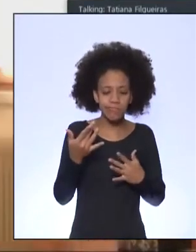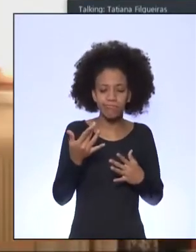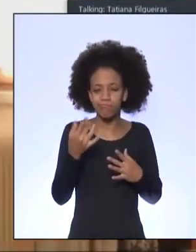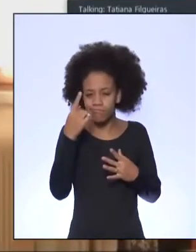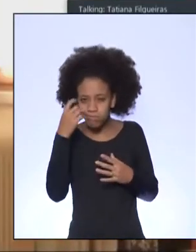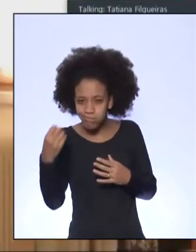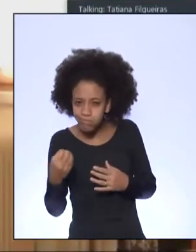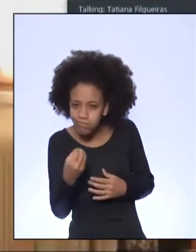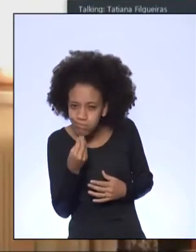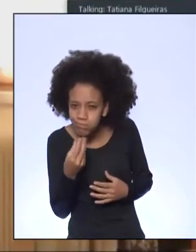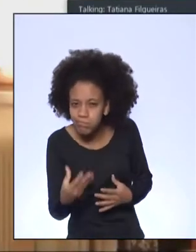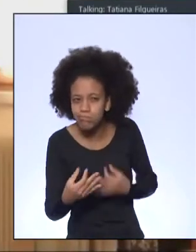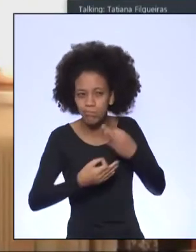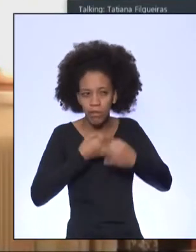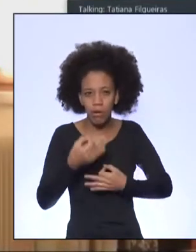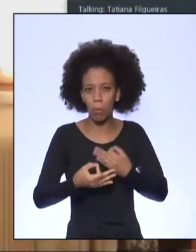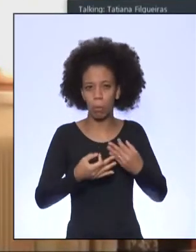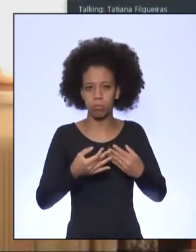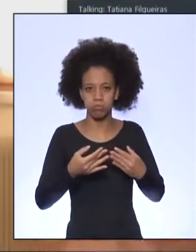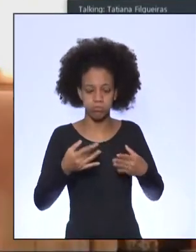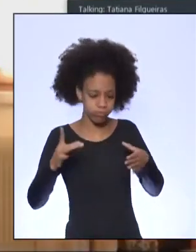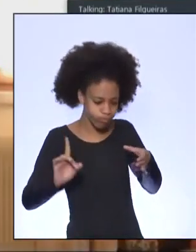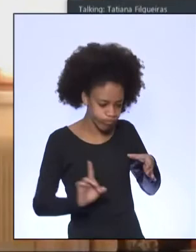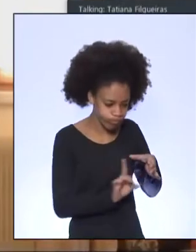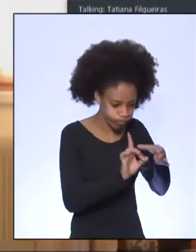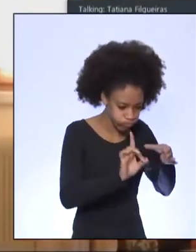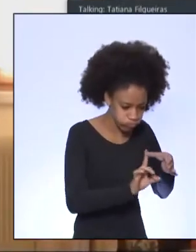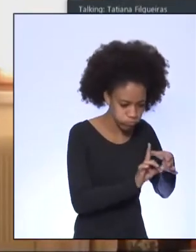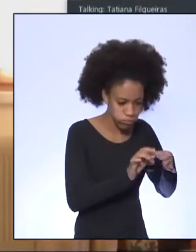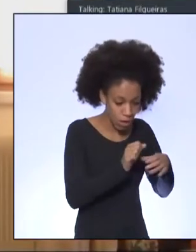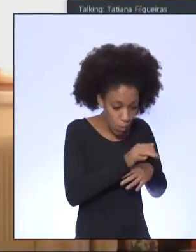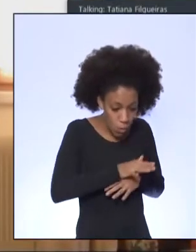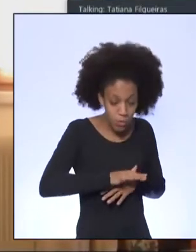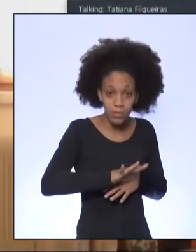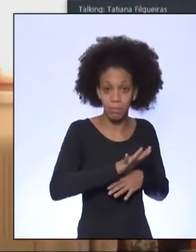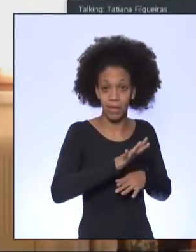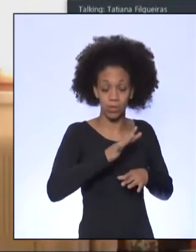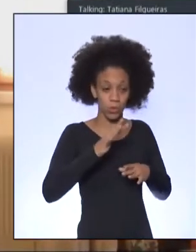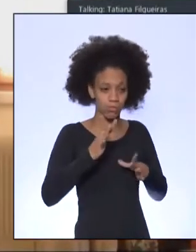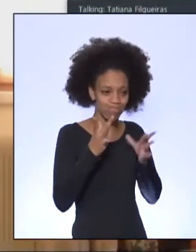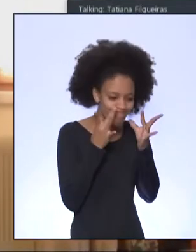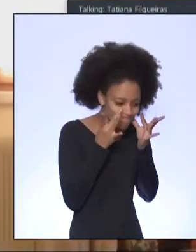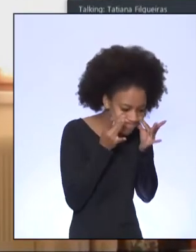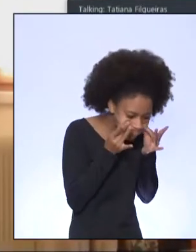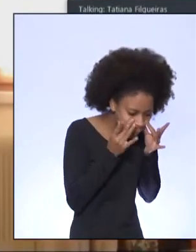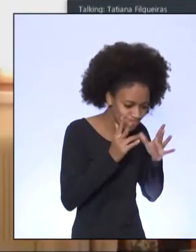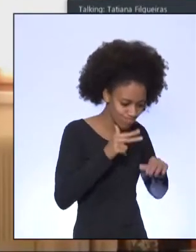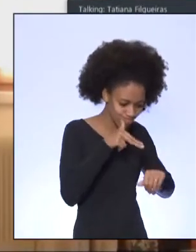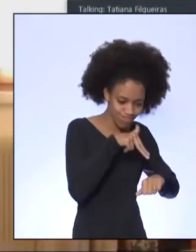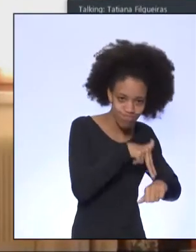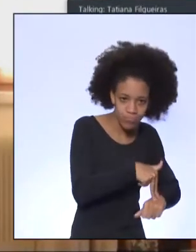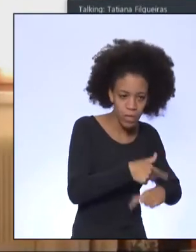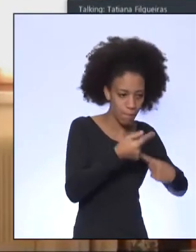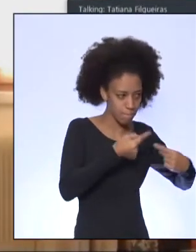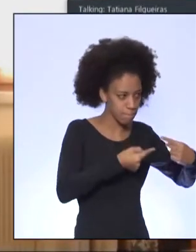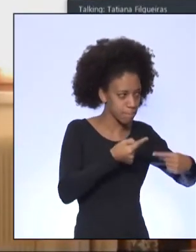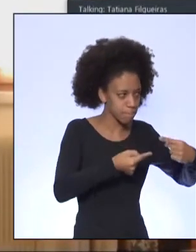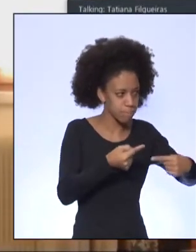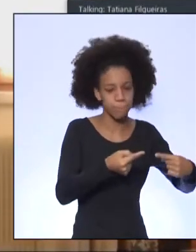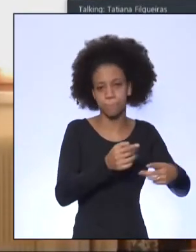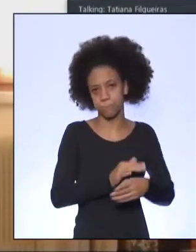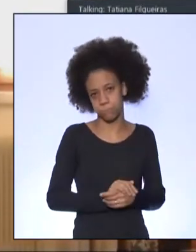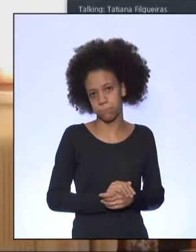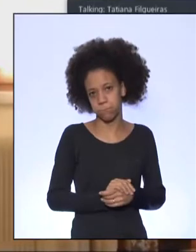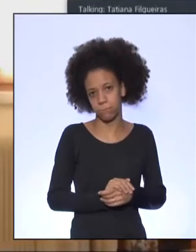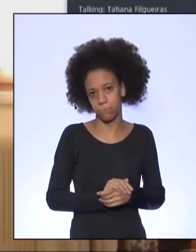pode ter contato com o conteúdo em casa antes, e o espaço presencial é um espaço de discussão, é um espaço de convívio,